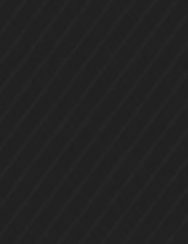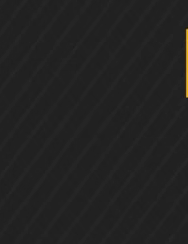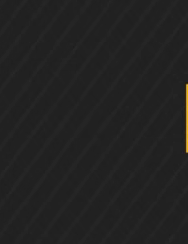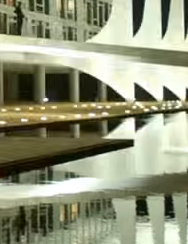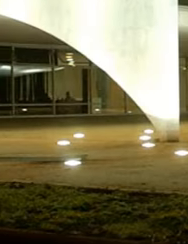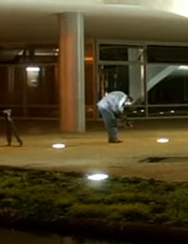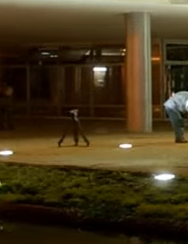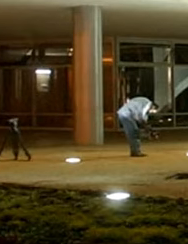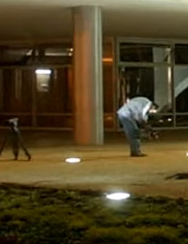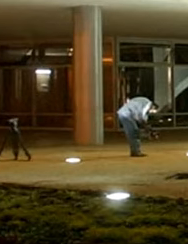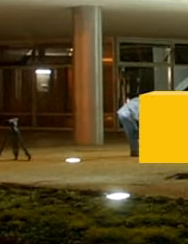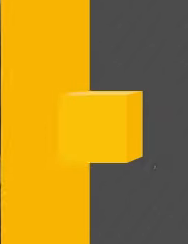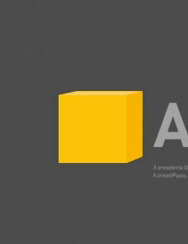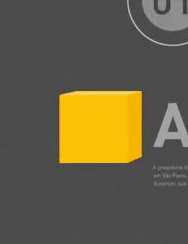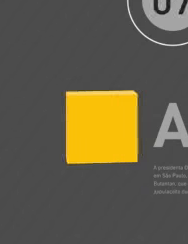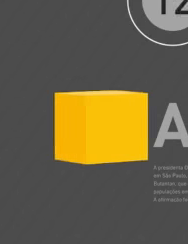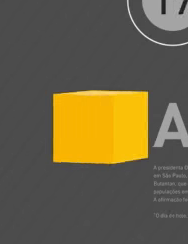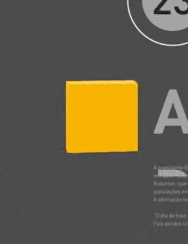Olá,